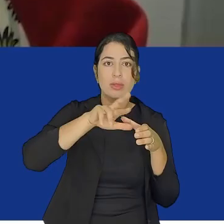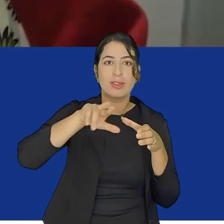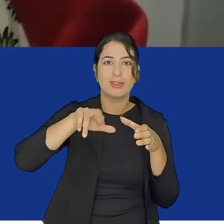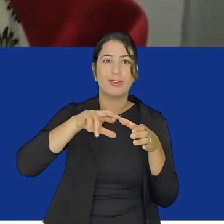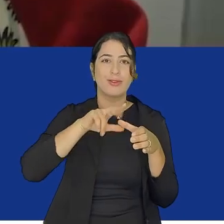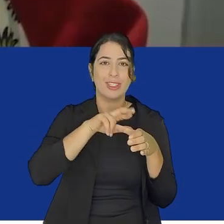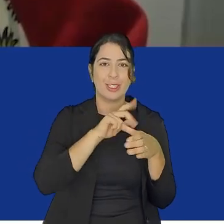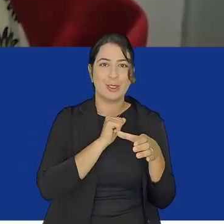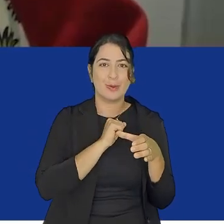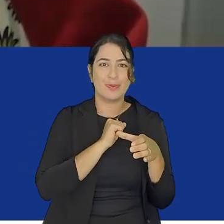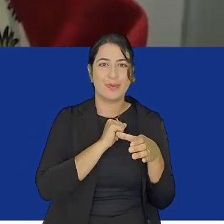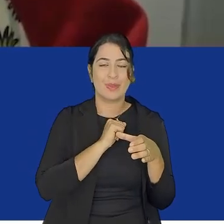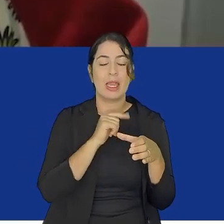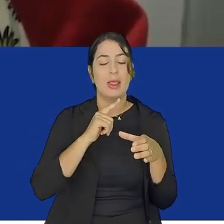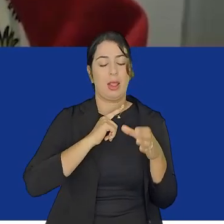do Byung-Chul Han,